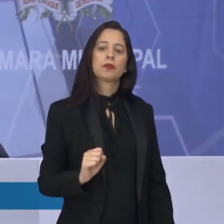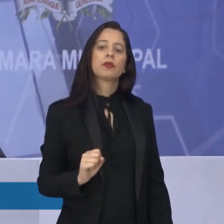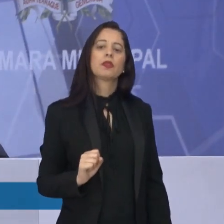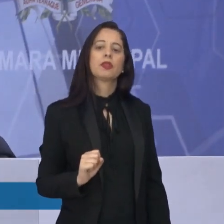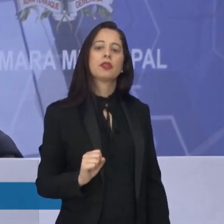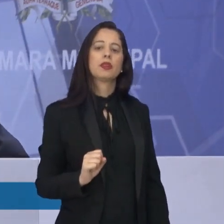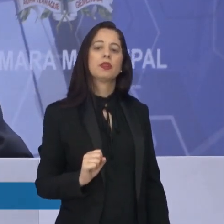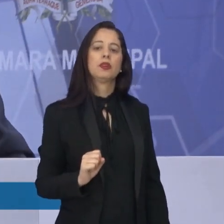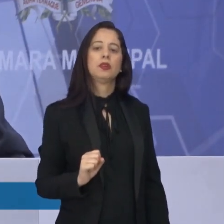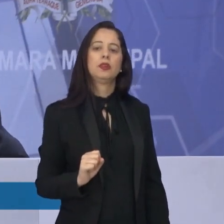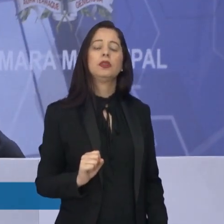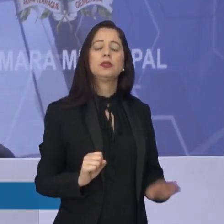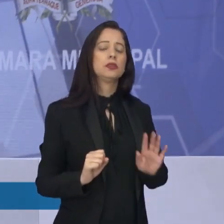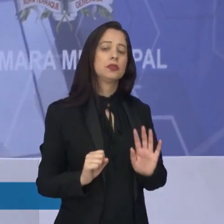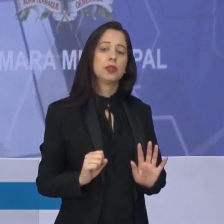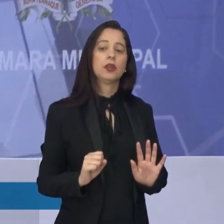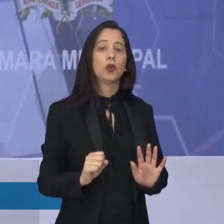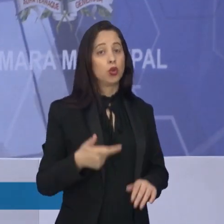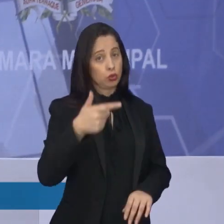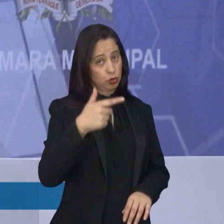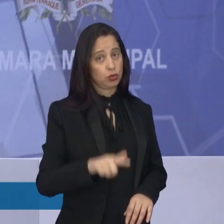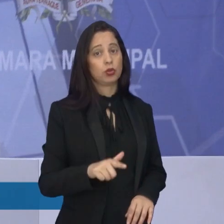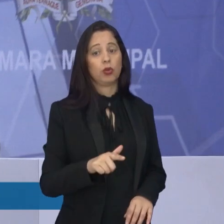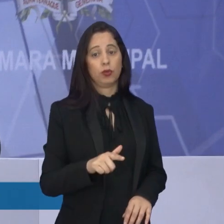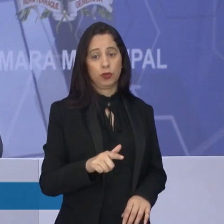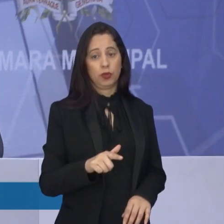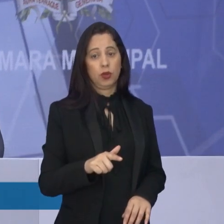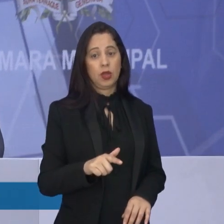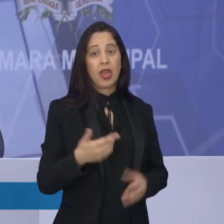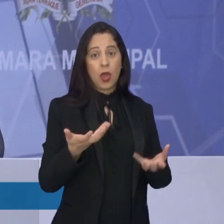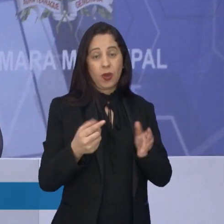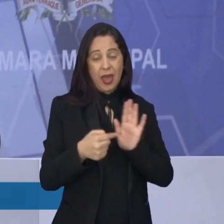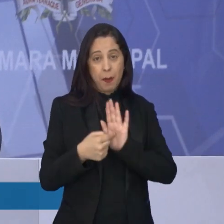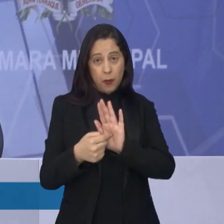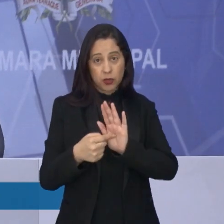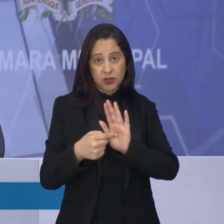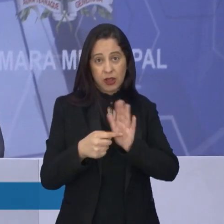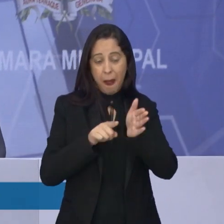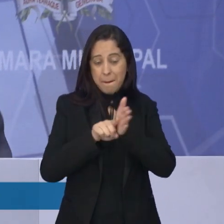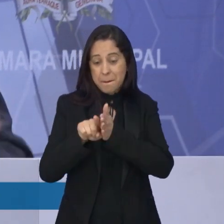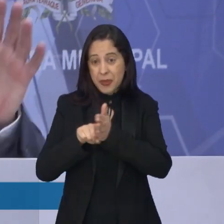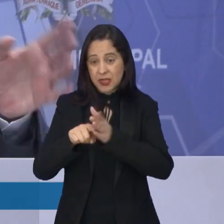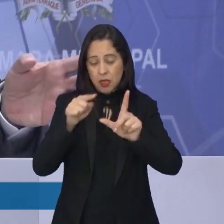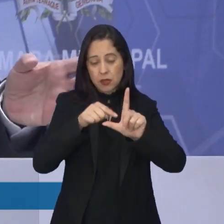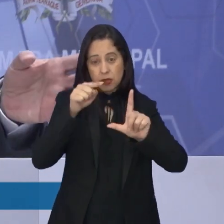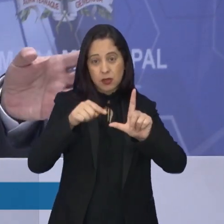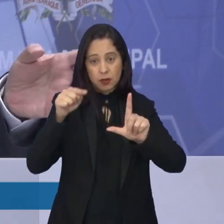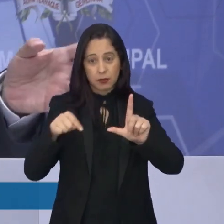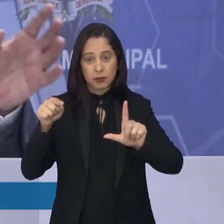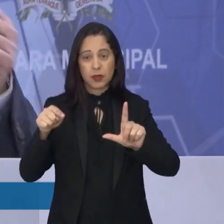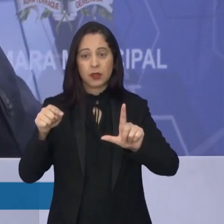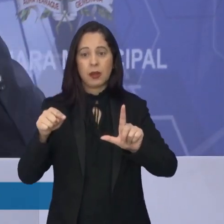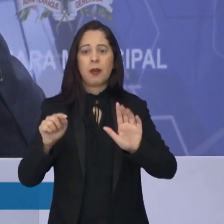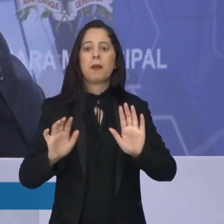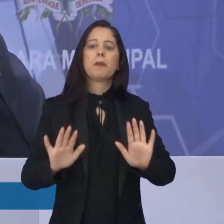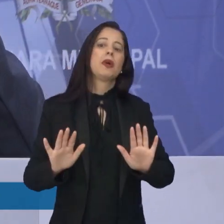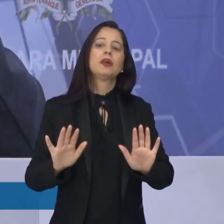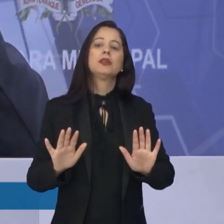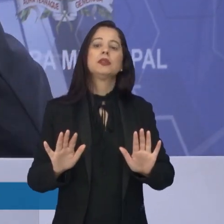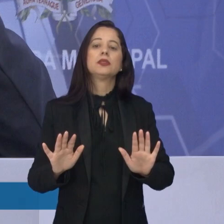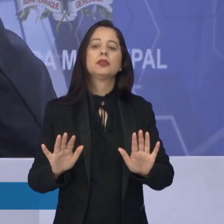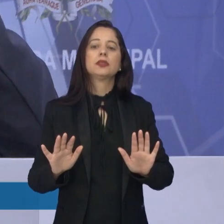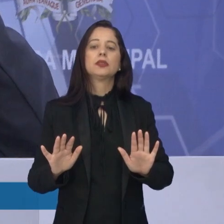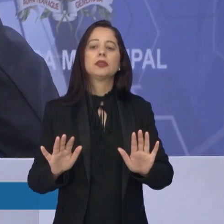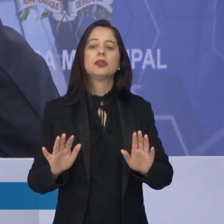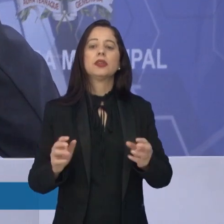Então, eu repito, eu quis trazer essa demanda para vocês, só para não